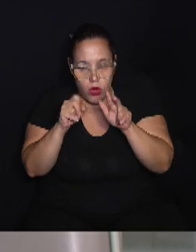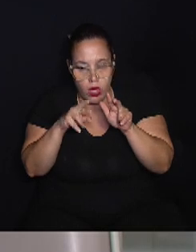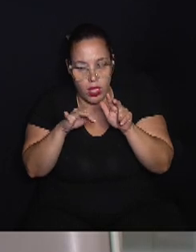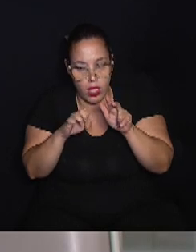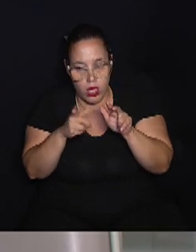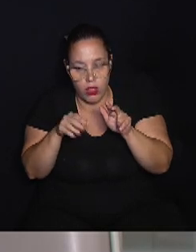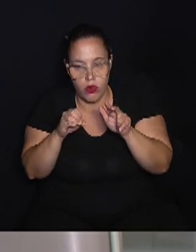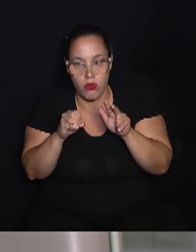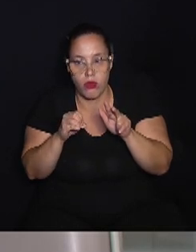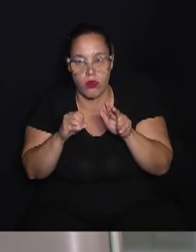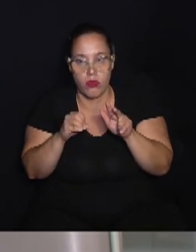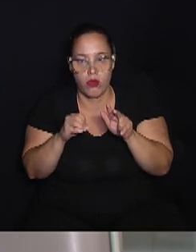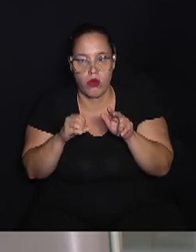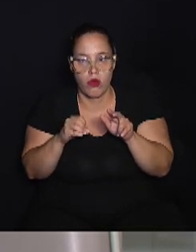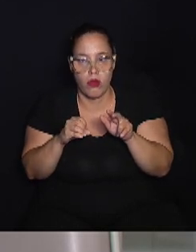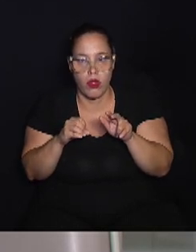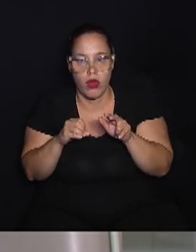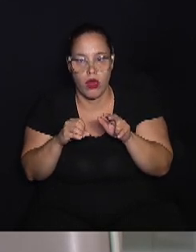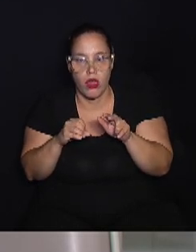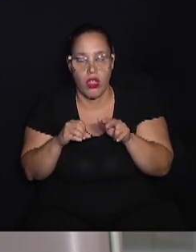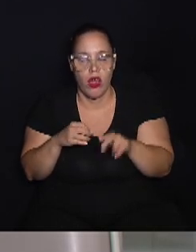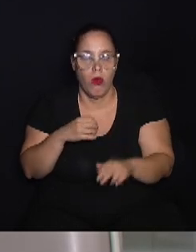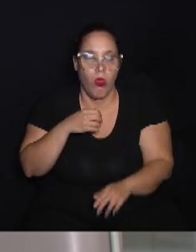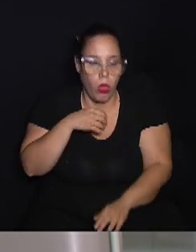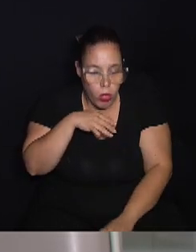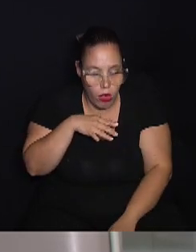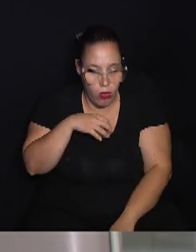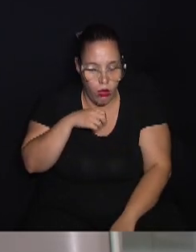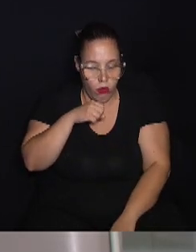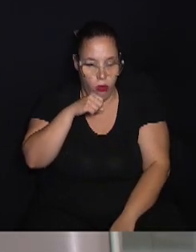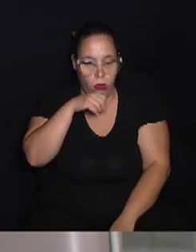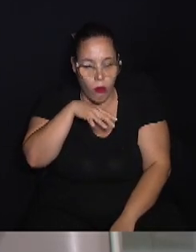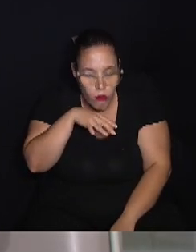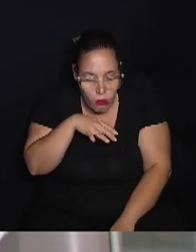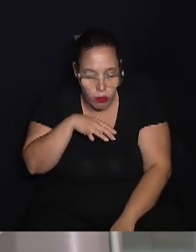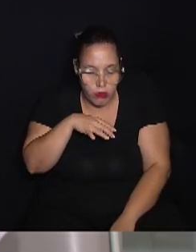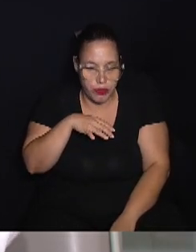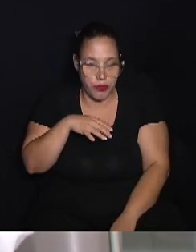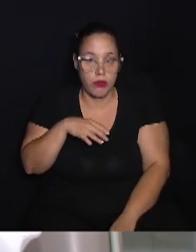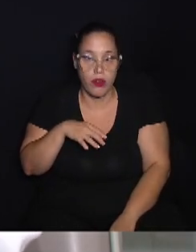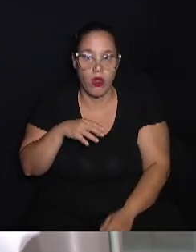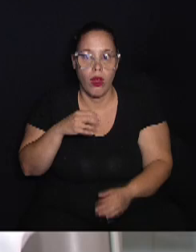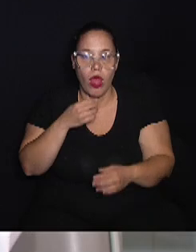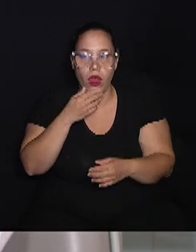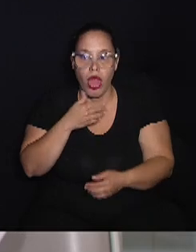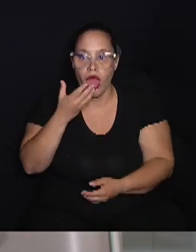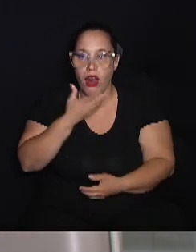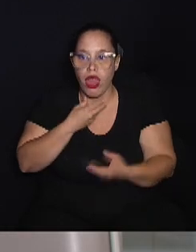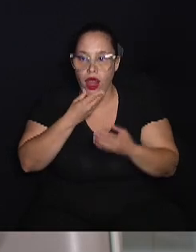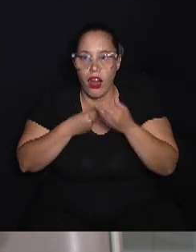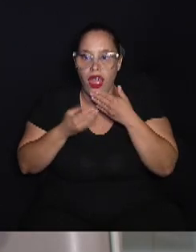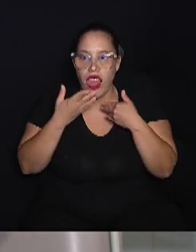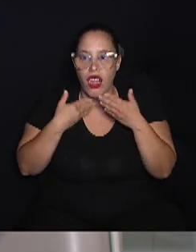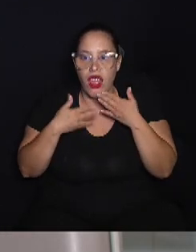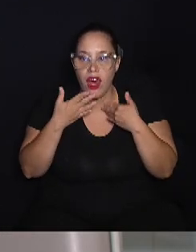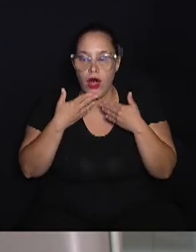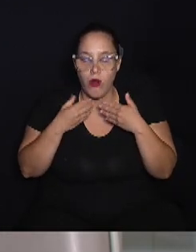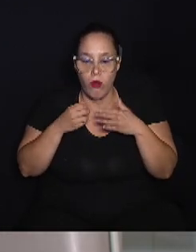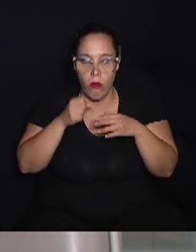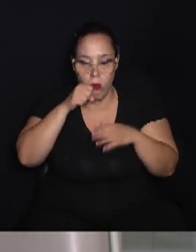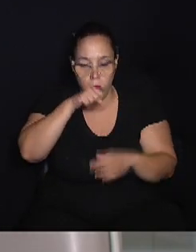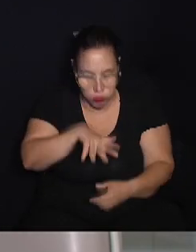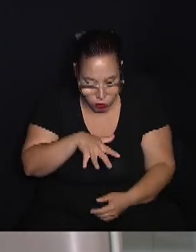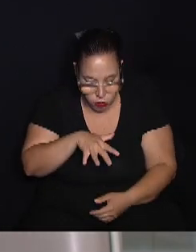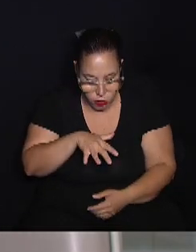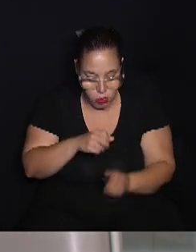Eh começou a ficar nauseado começou a a a ter o excesso de produção de saliva vómito